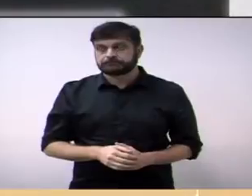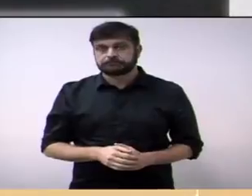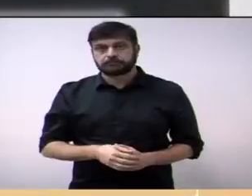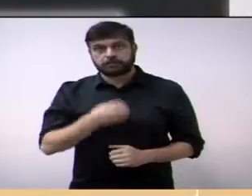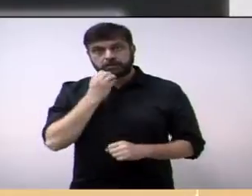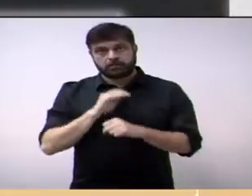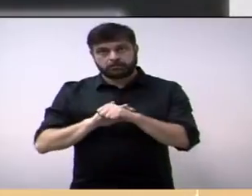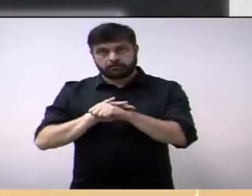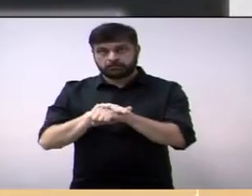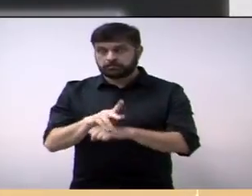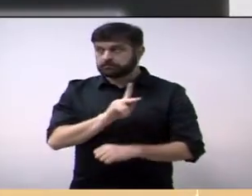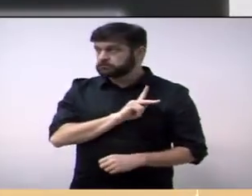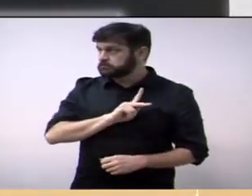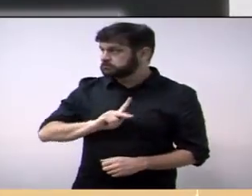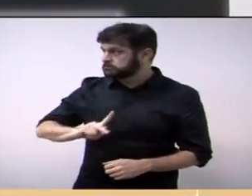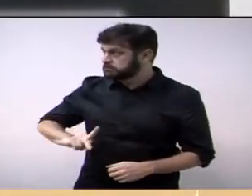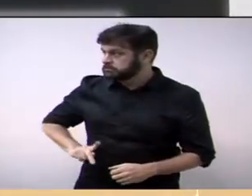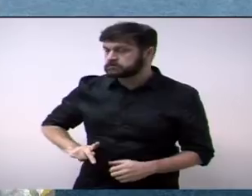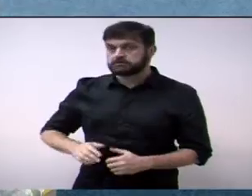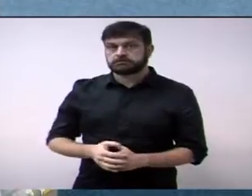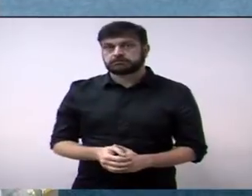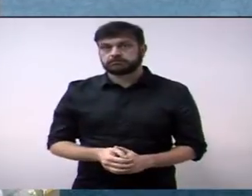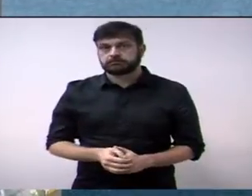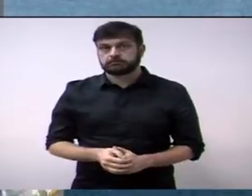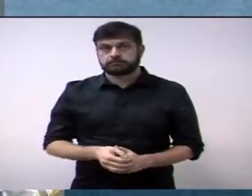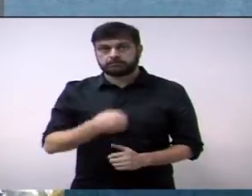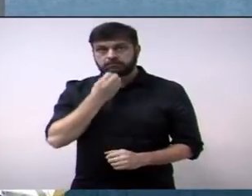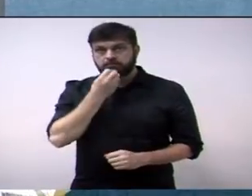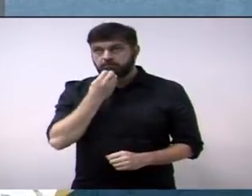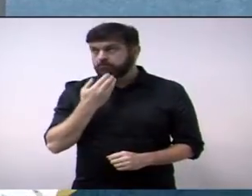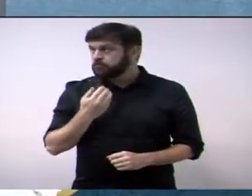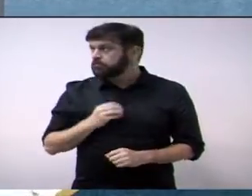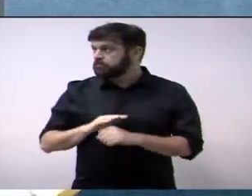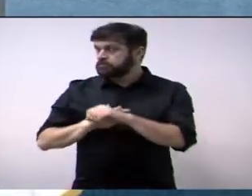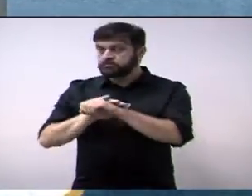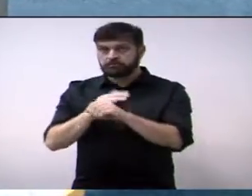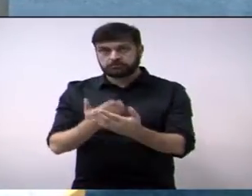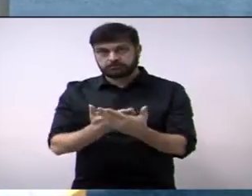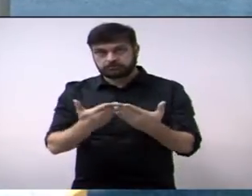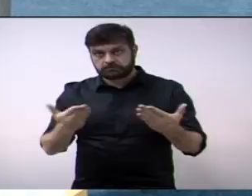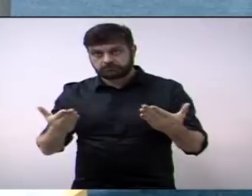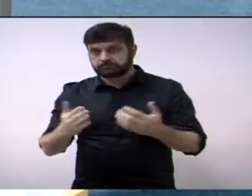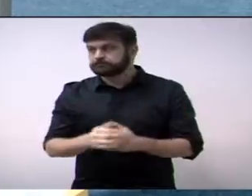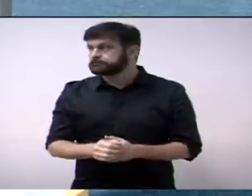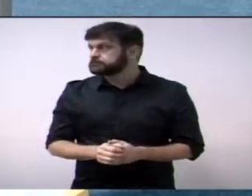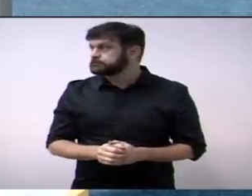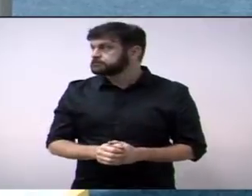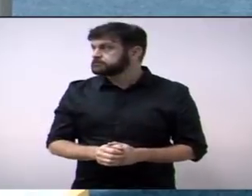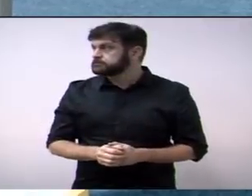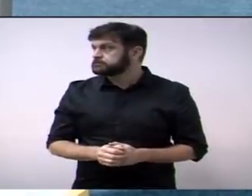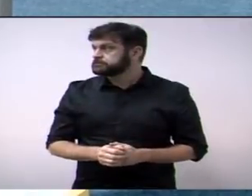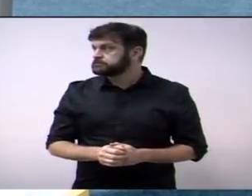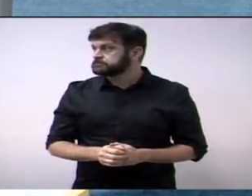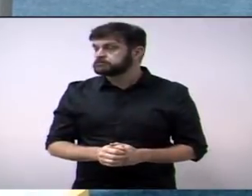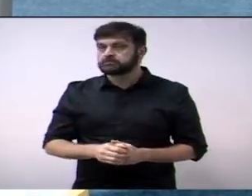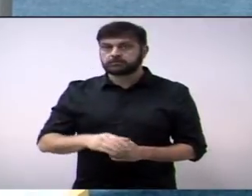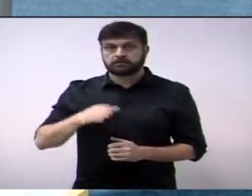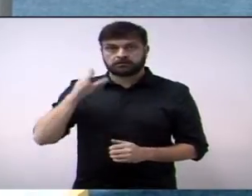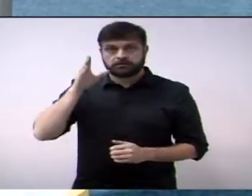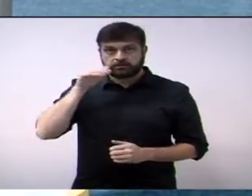Boa noite, senhor presidente. Boa noite, nobres colegas. Muito boa noite,